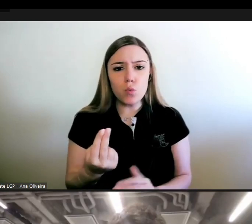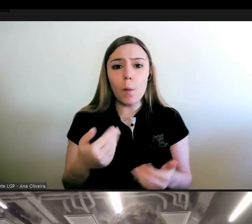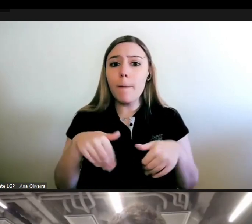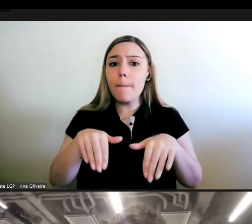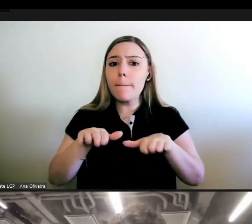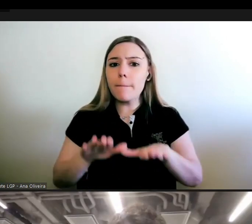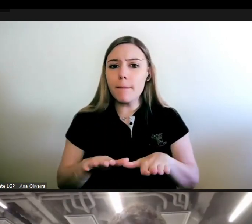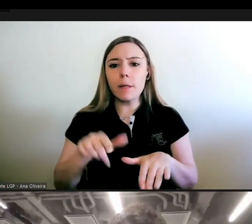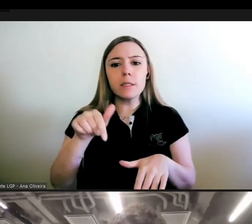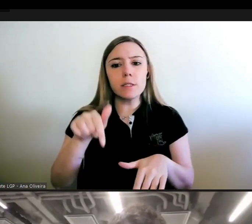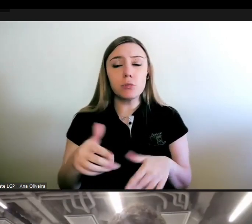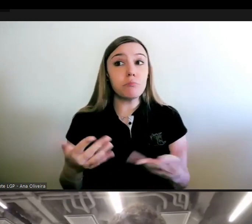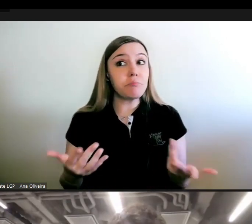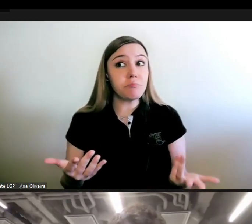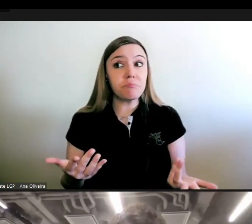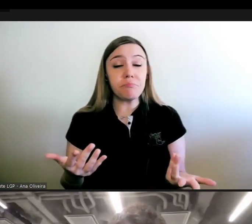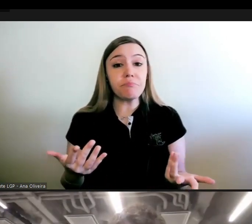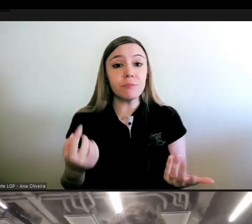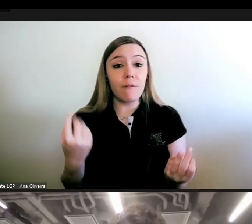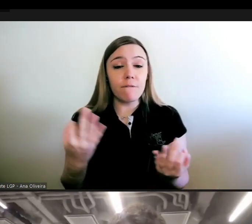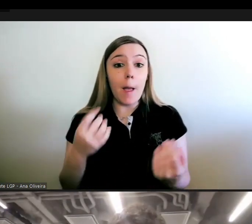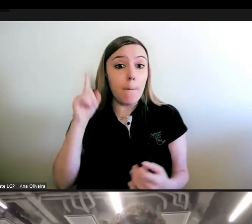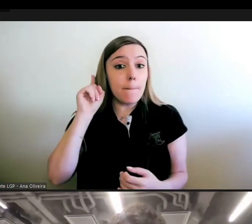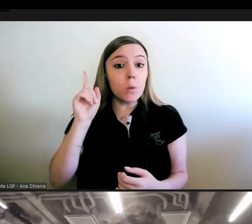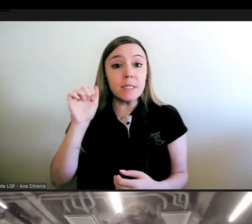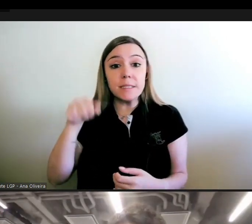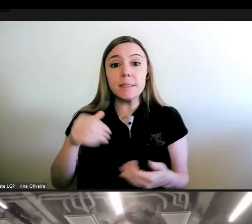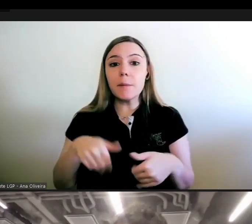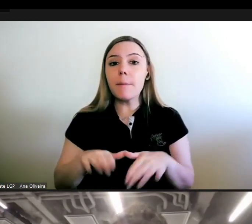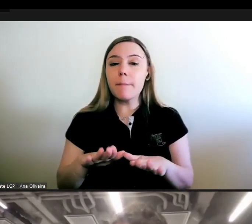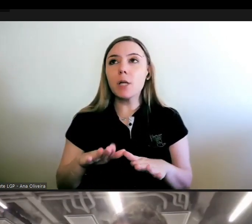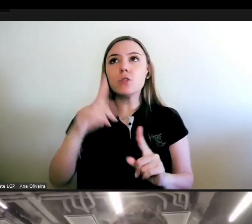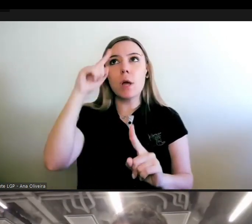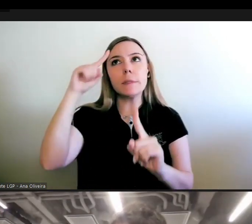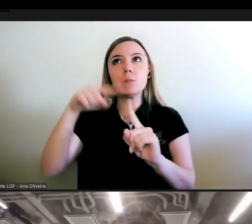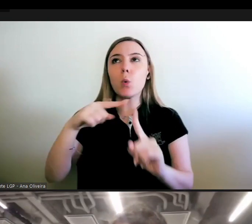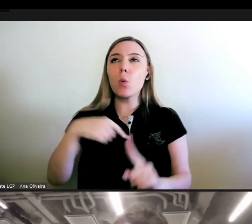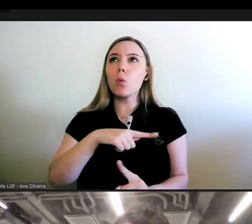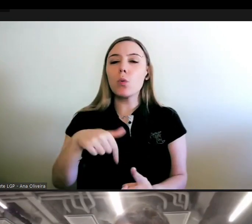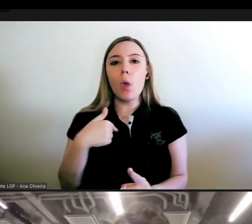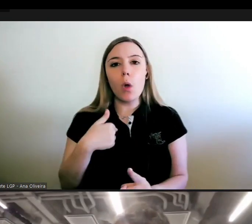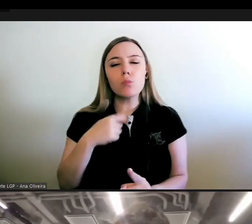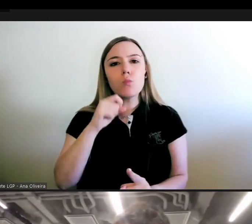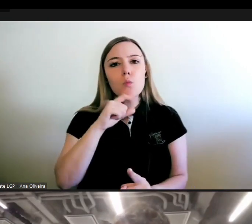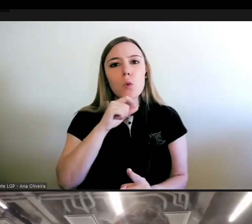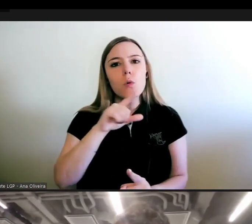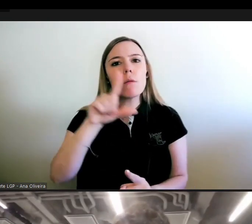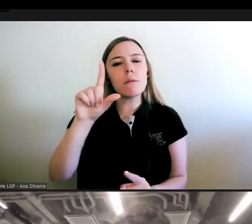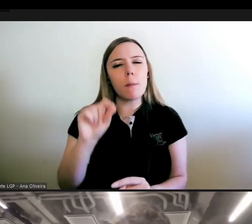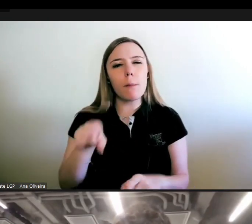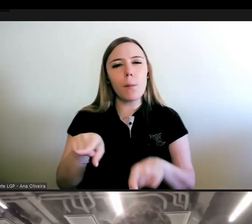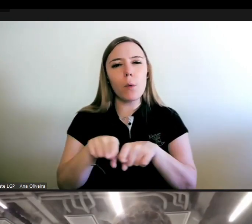tem tem um valor simbólico, mas para que nós possamos, e como